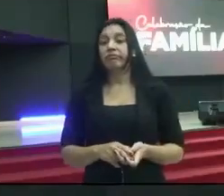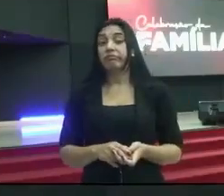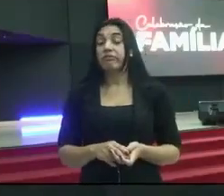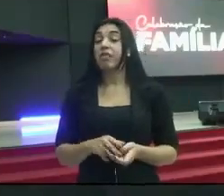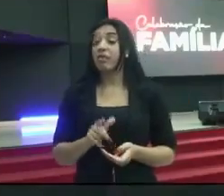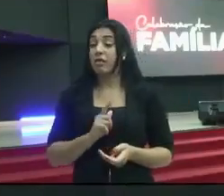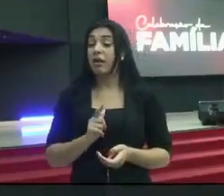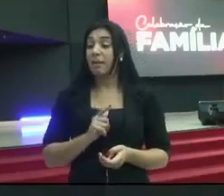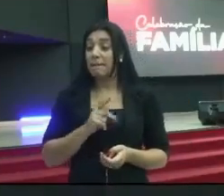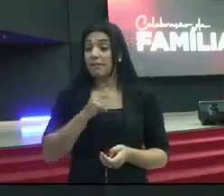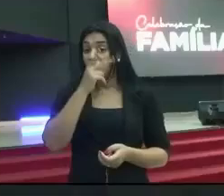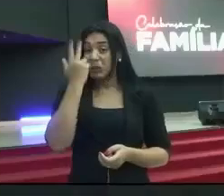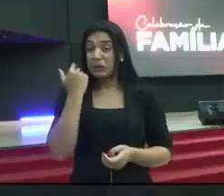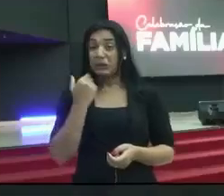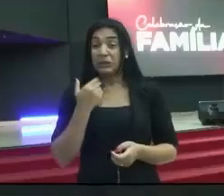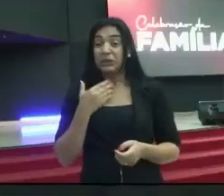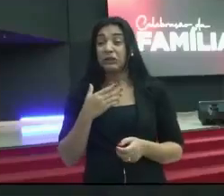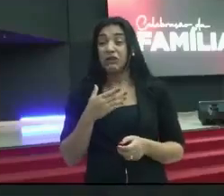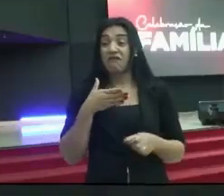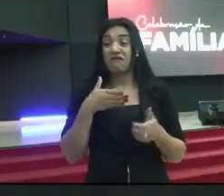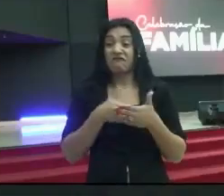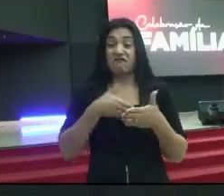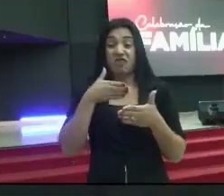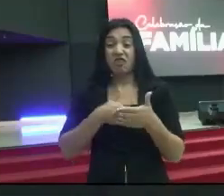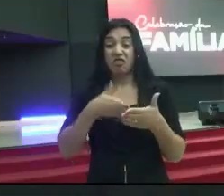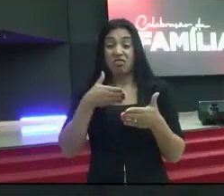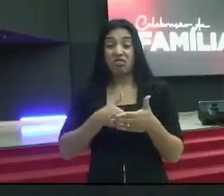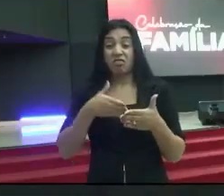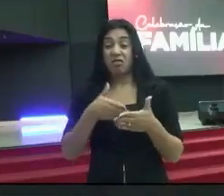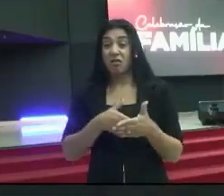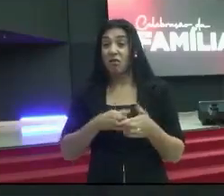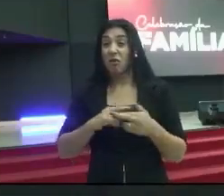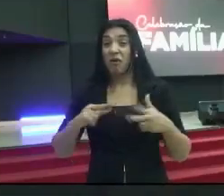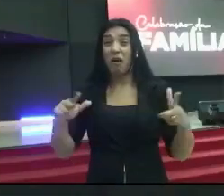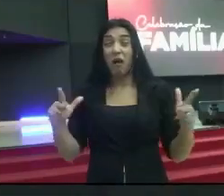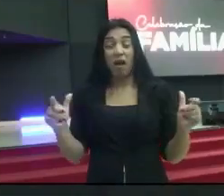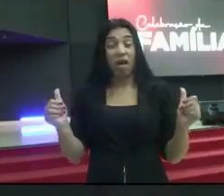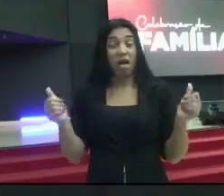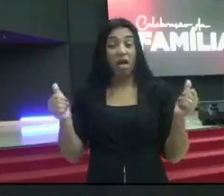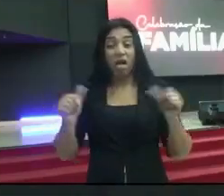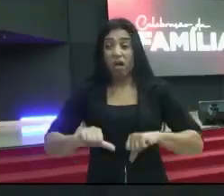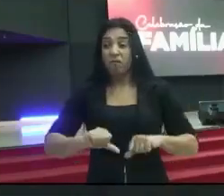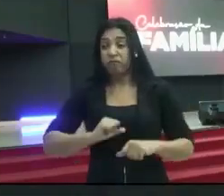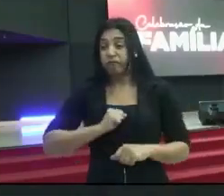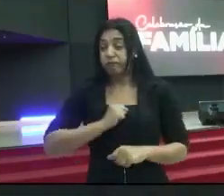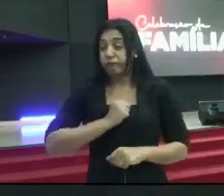Eu sei que tem gente aqui passando por desertos horríveis.